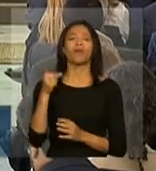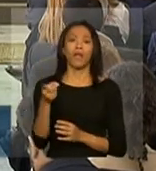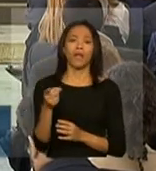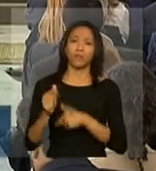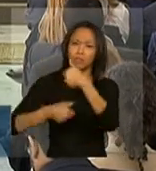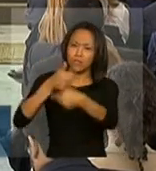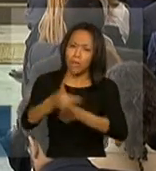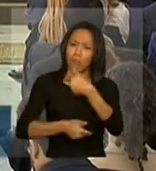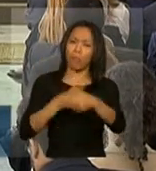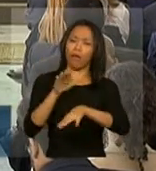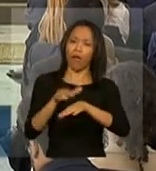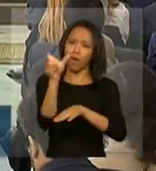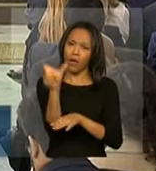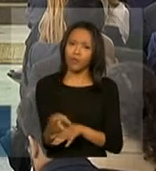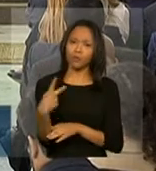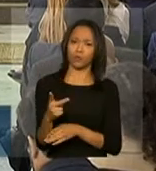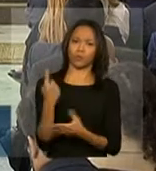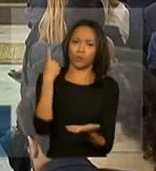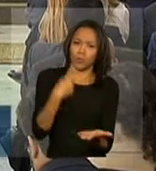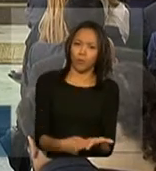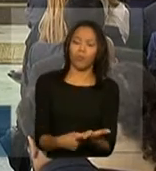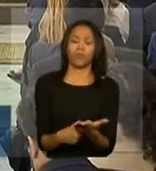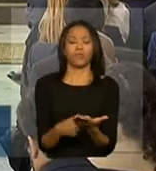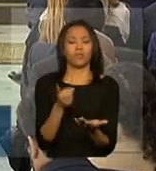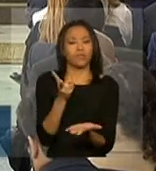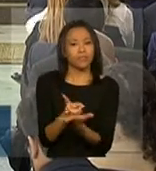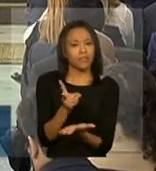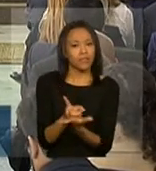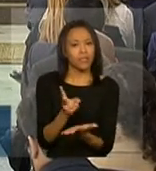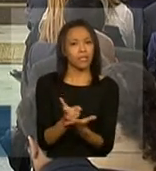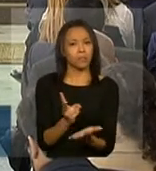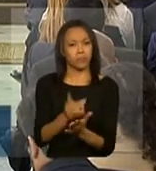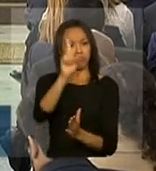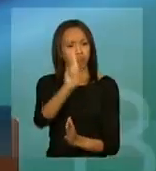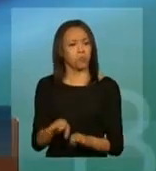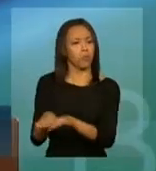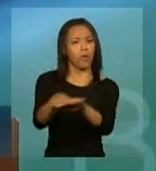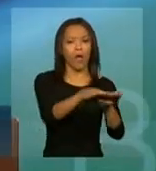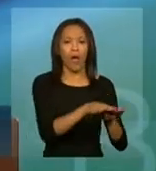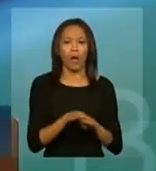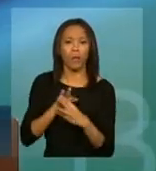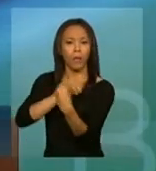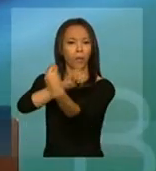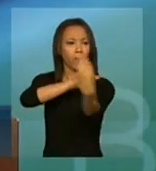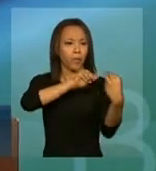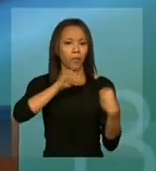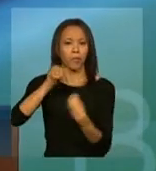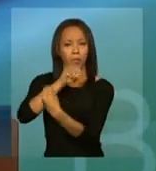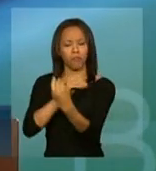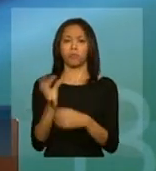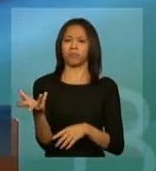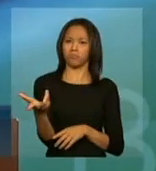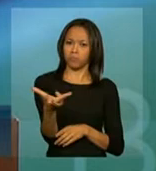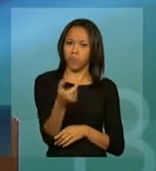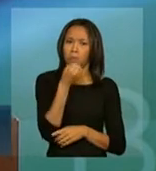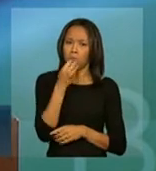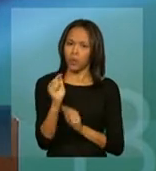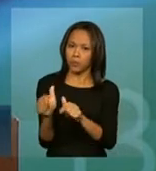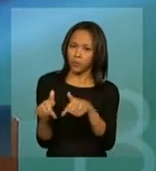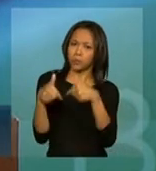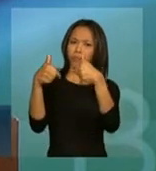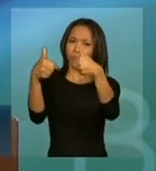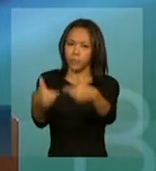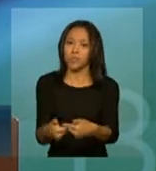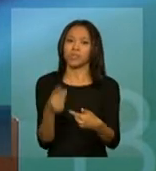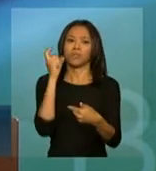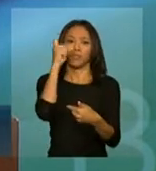muita dedicação à sua função, atitudes republicanas, que desincumbiu com muita eficiência as espinhosas